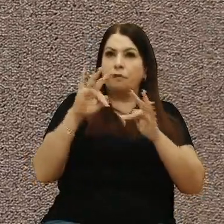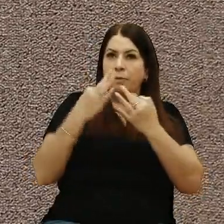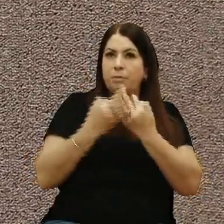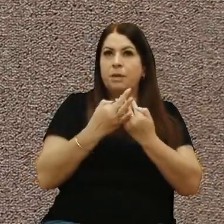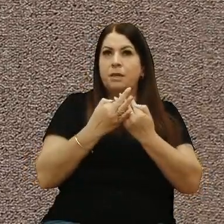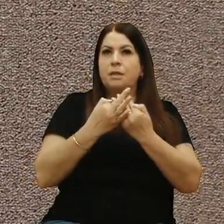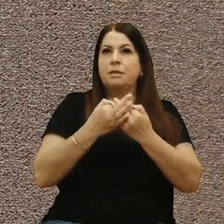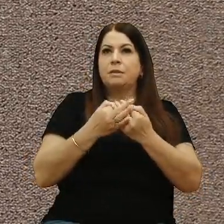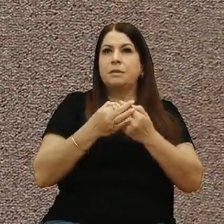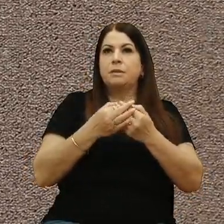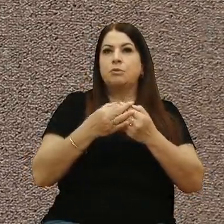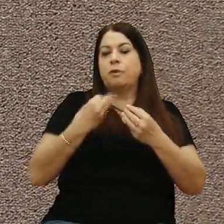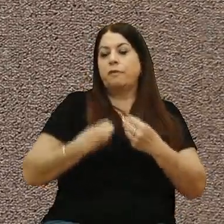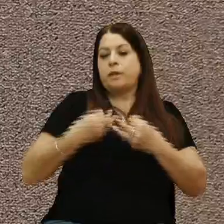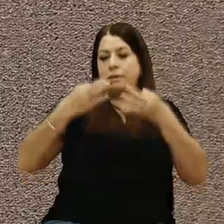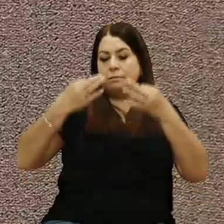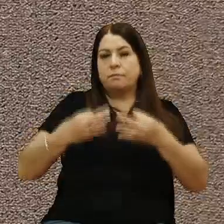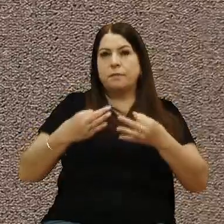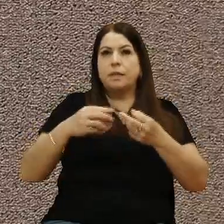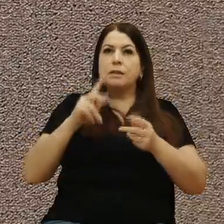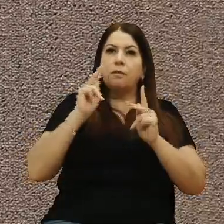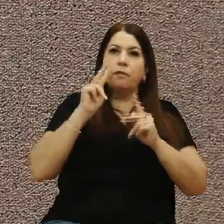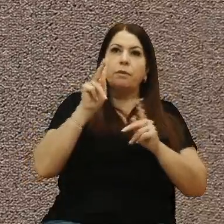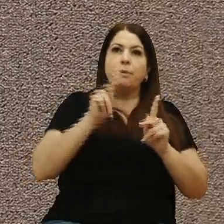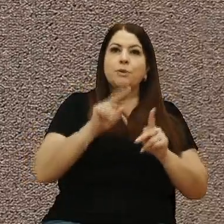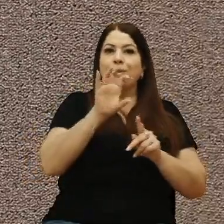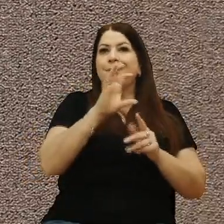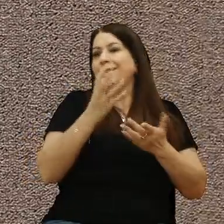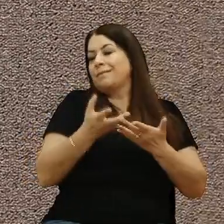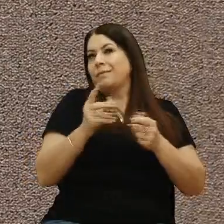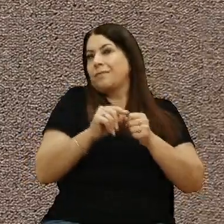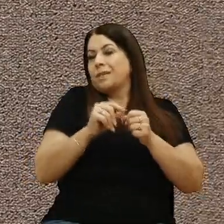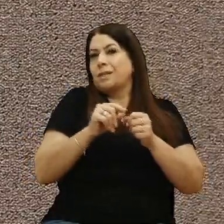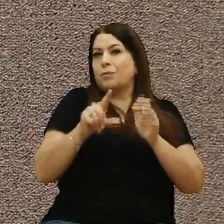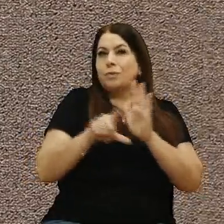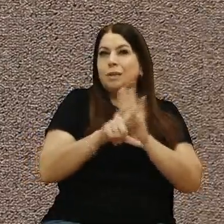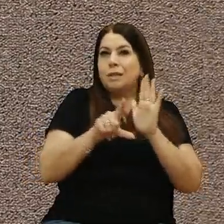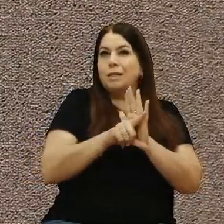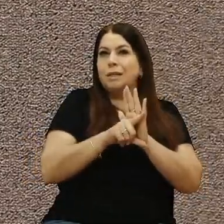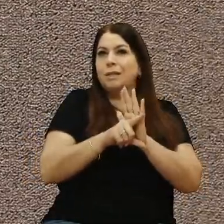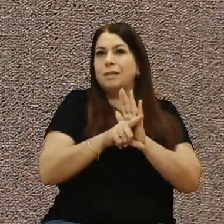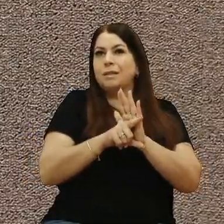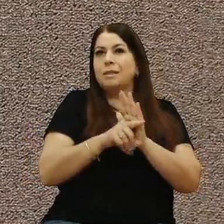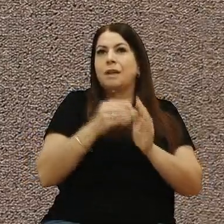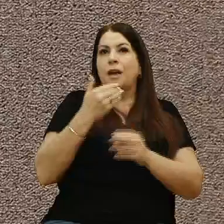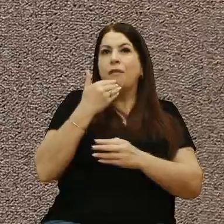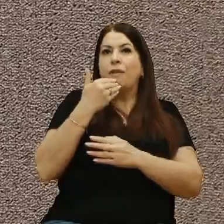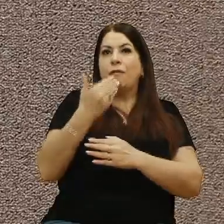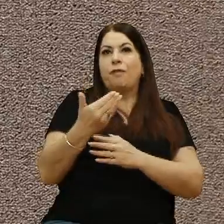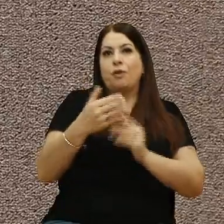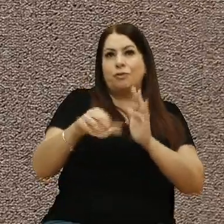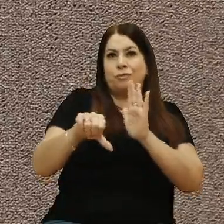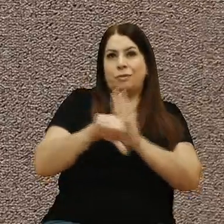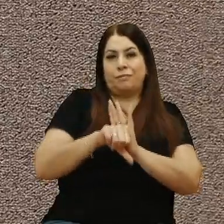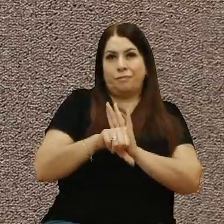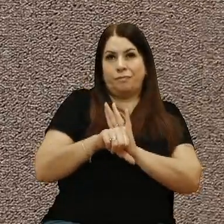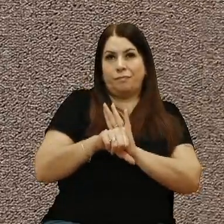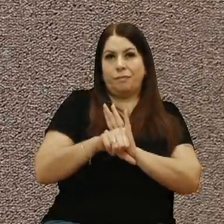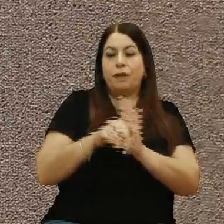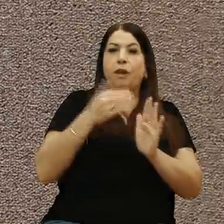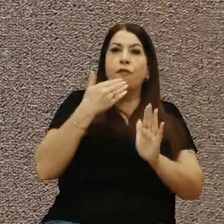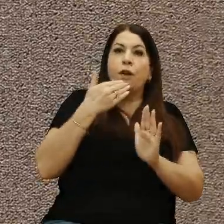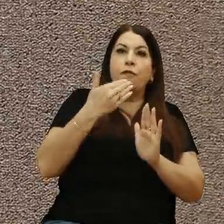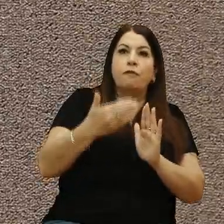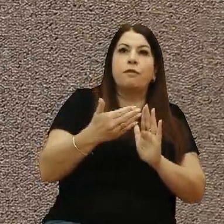sua integridade. E nós vimos pessoas assim, fazendo leis em favor dos criminosos. Em